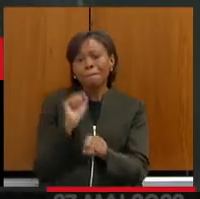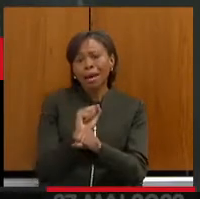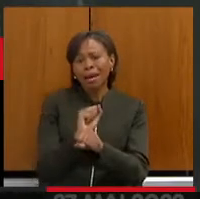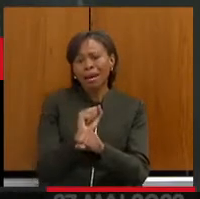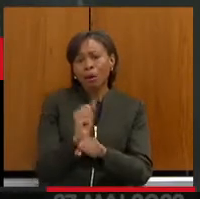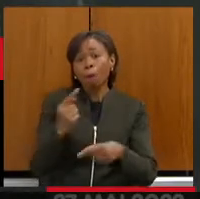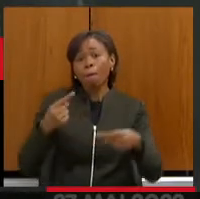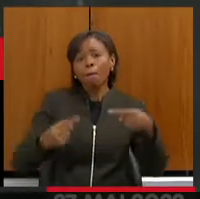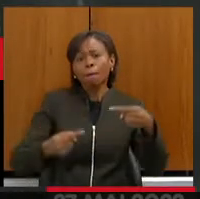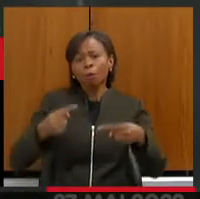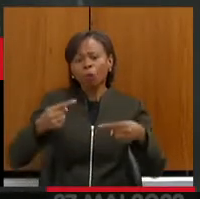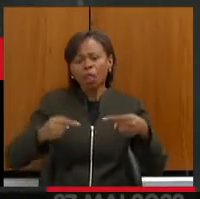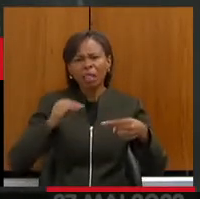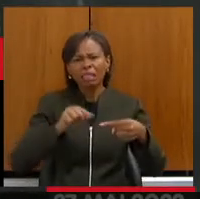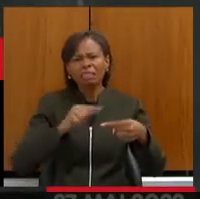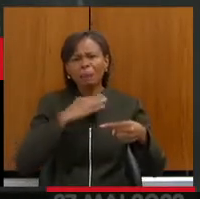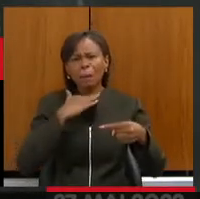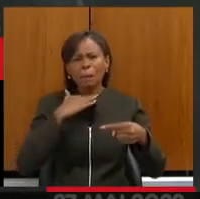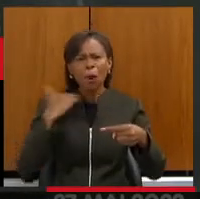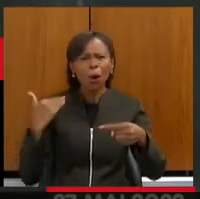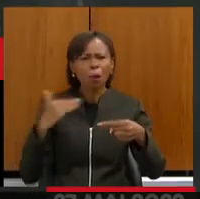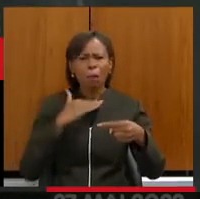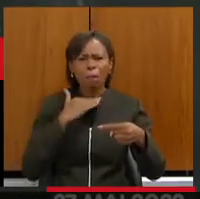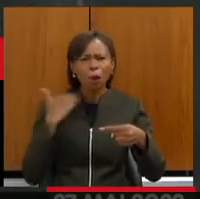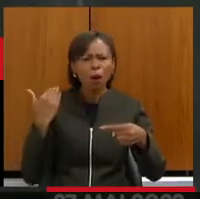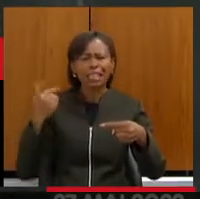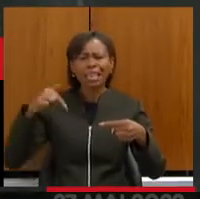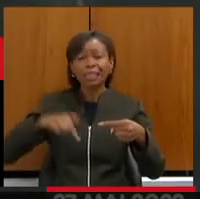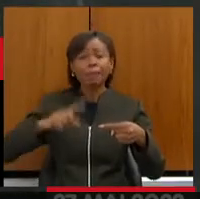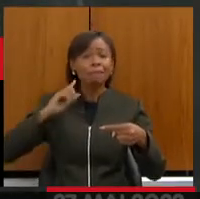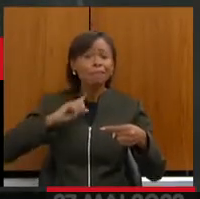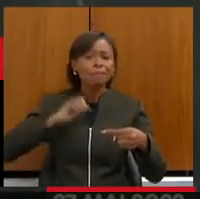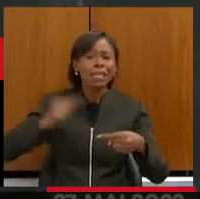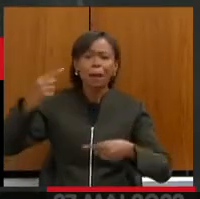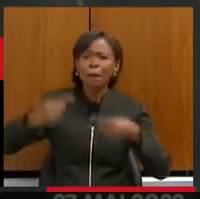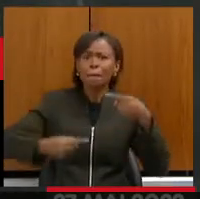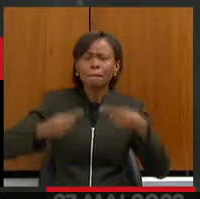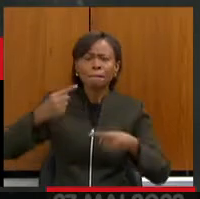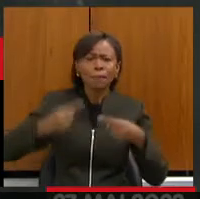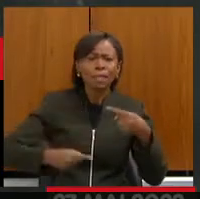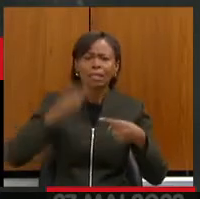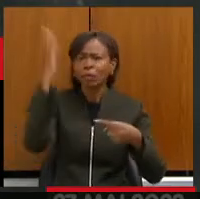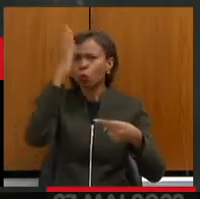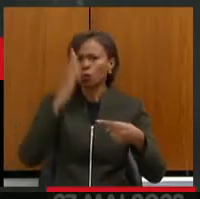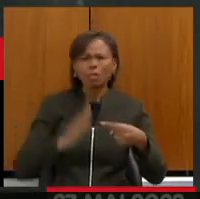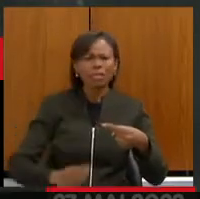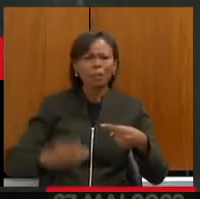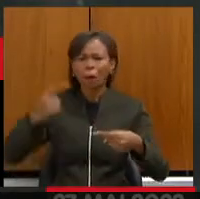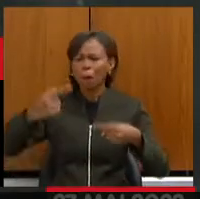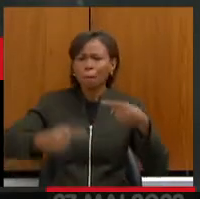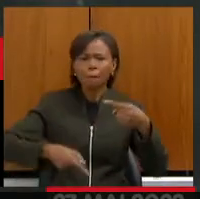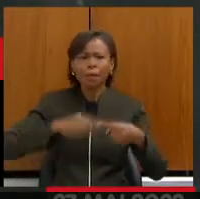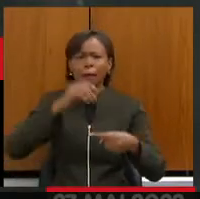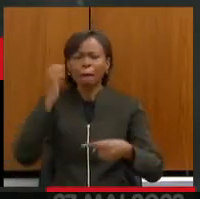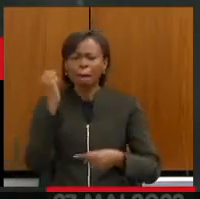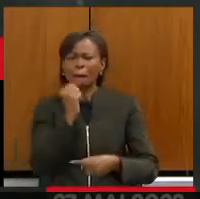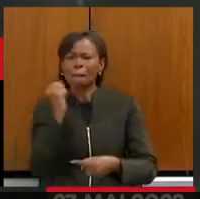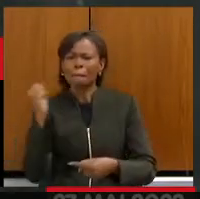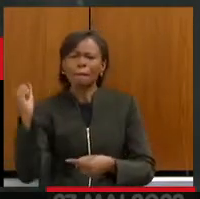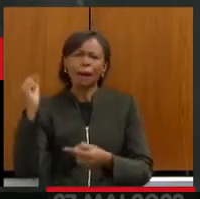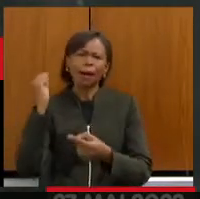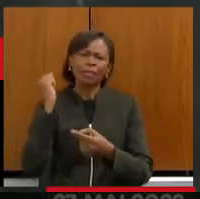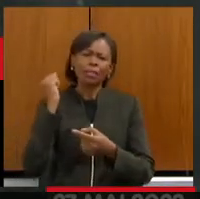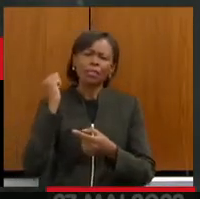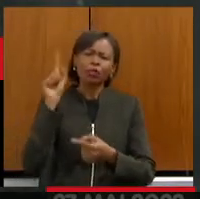Minas e no Brasil é porque essa política que está aí nos mata todos os dias por sermos mulheres